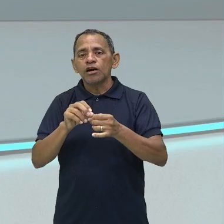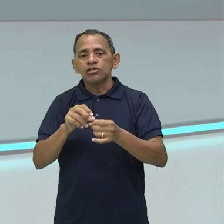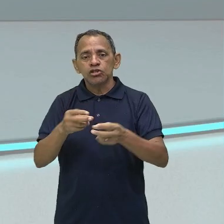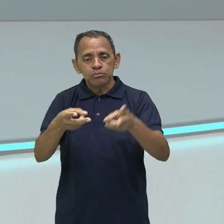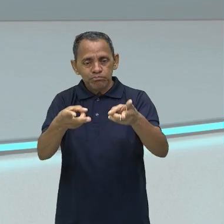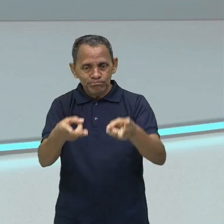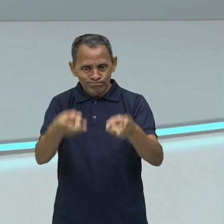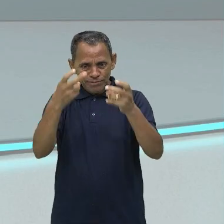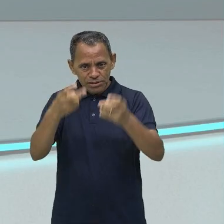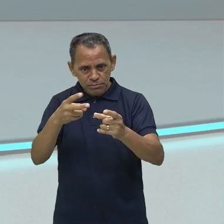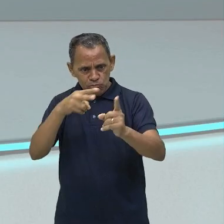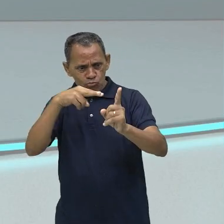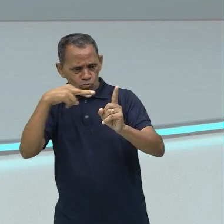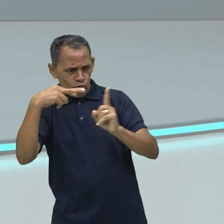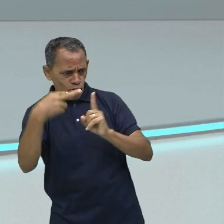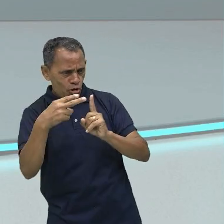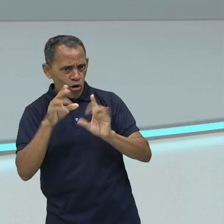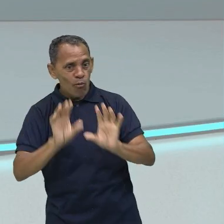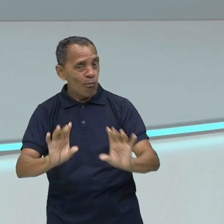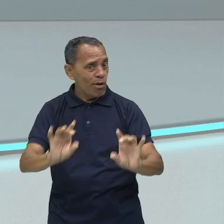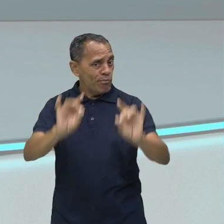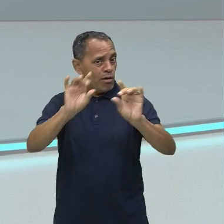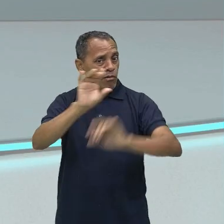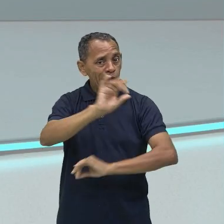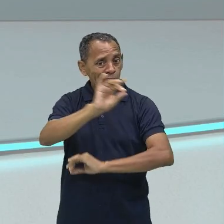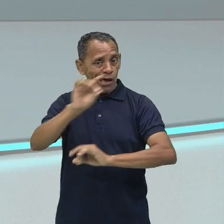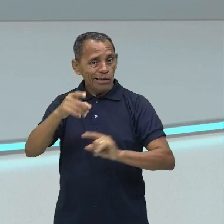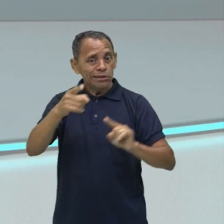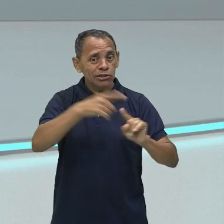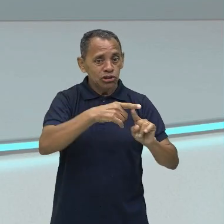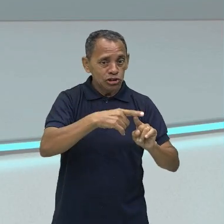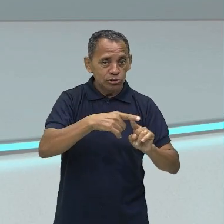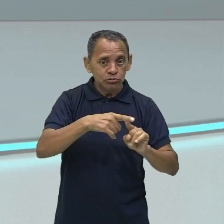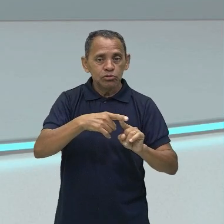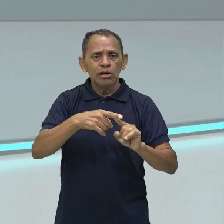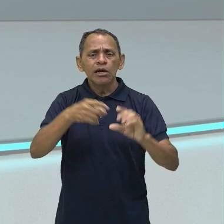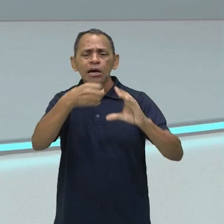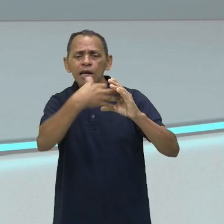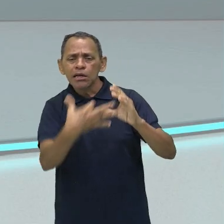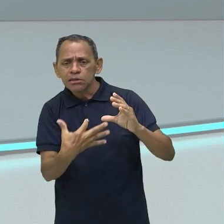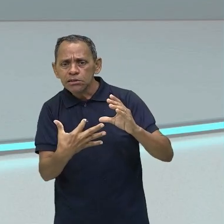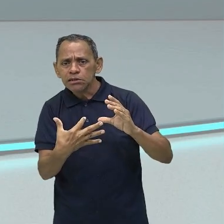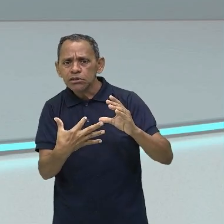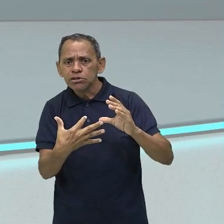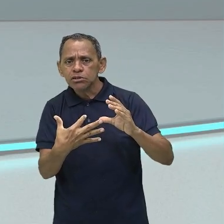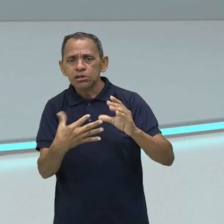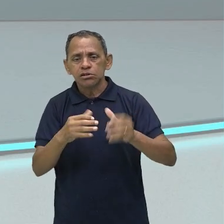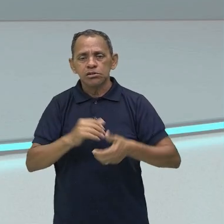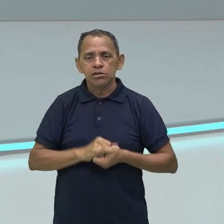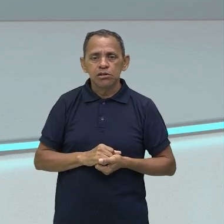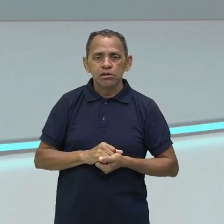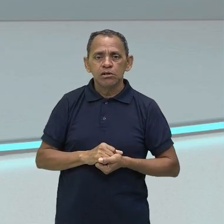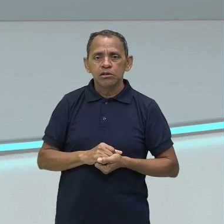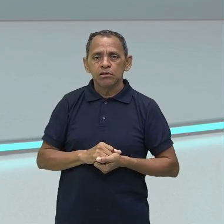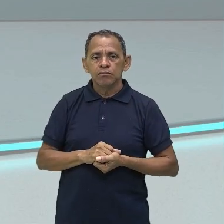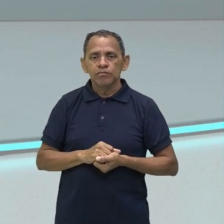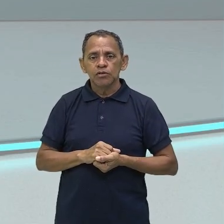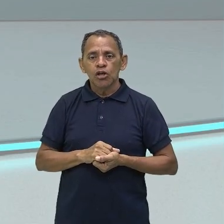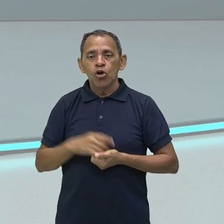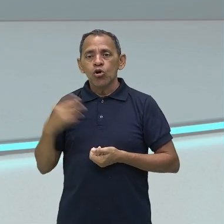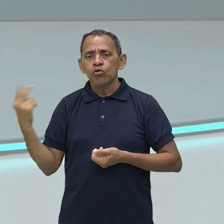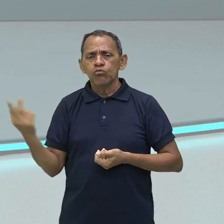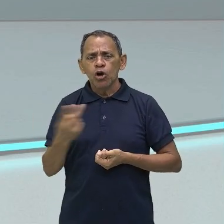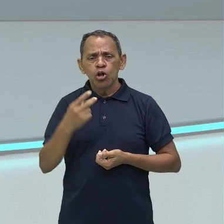mais especial para cada estilo, que são as características, as identificações, os